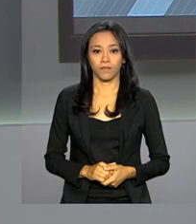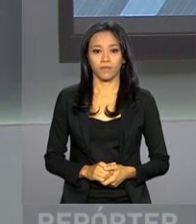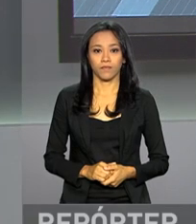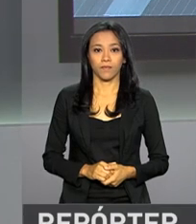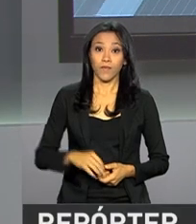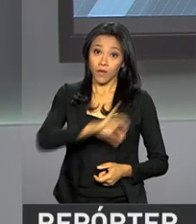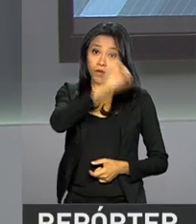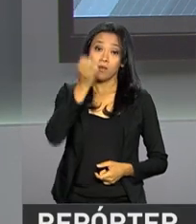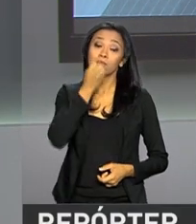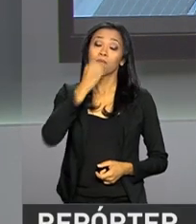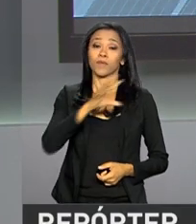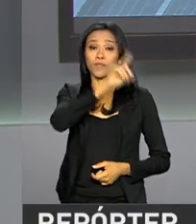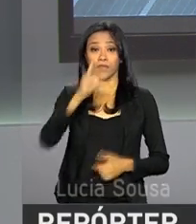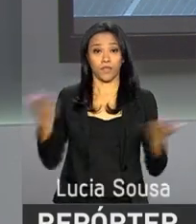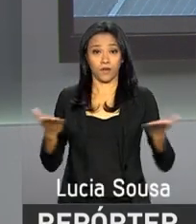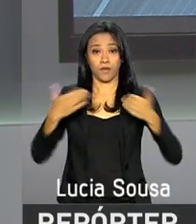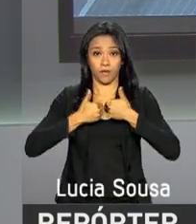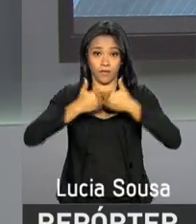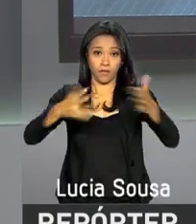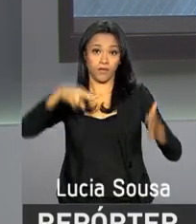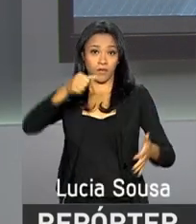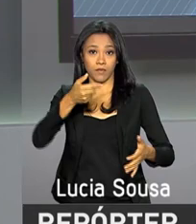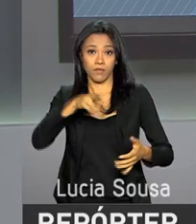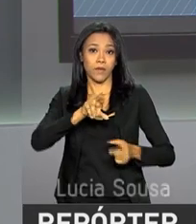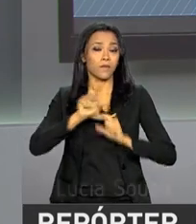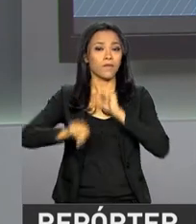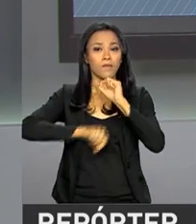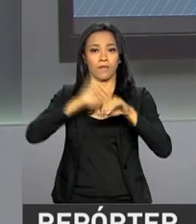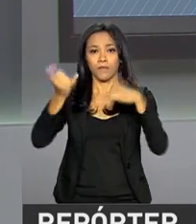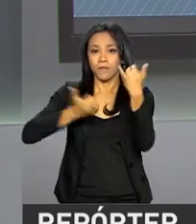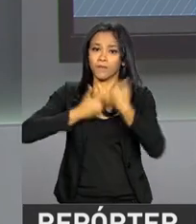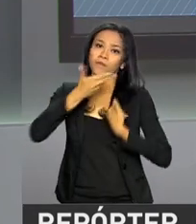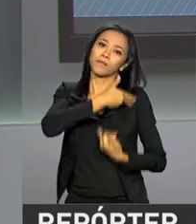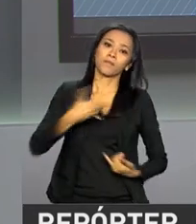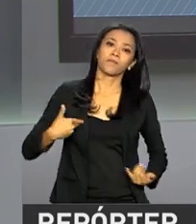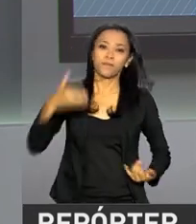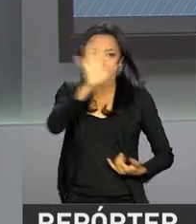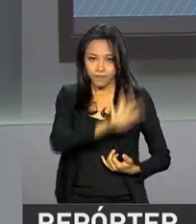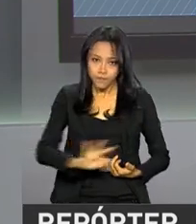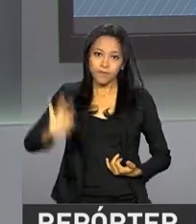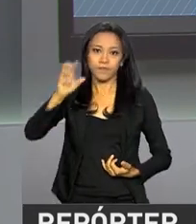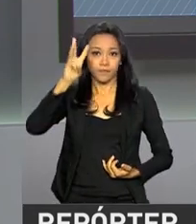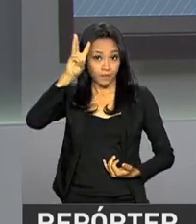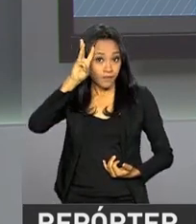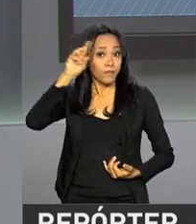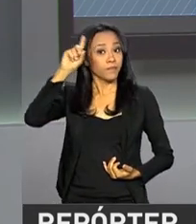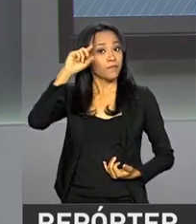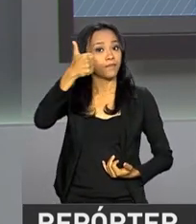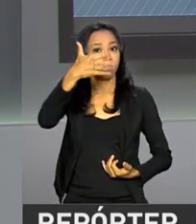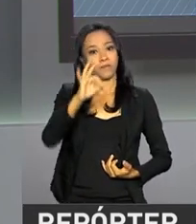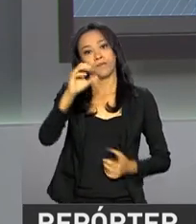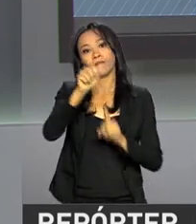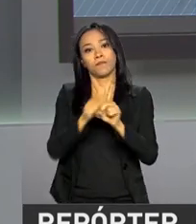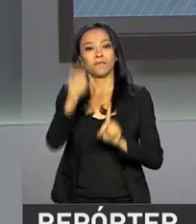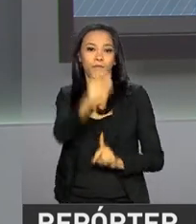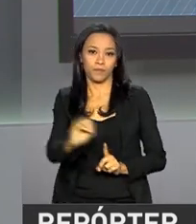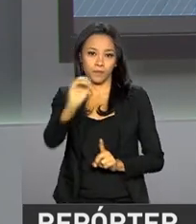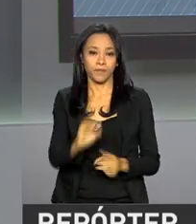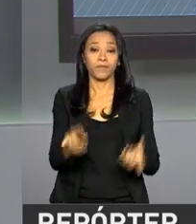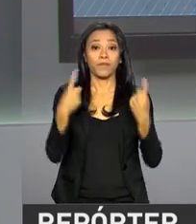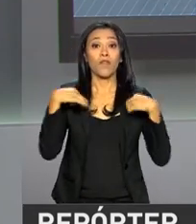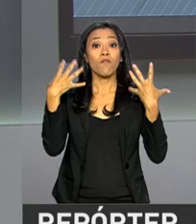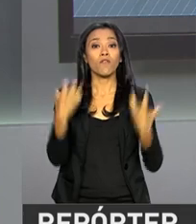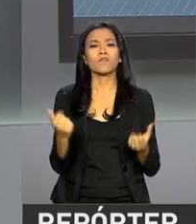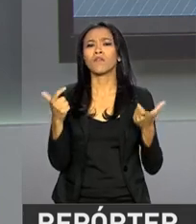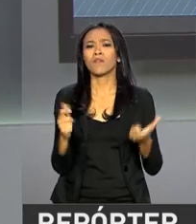olá bom dia começa agora o repórter nbr com as notícias do governo federal desta terça-feira 10 de outubro e